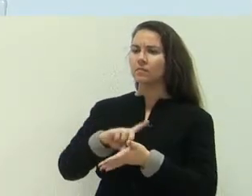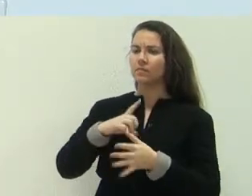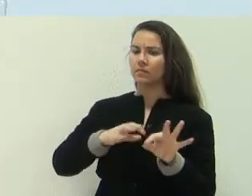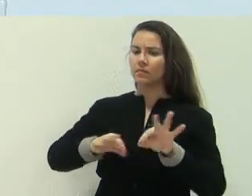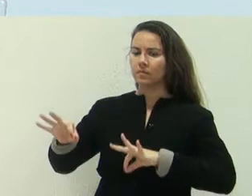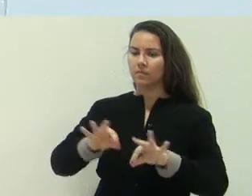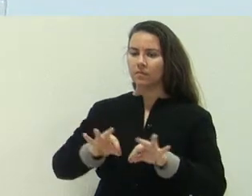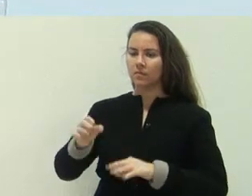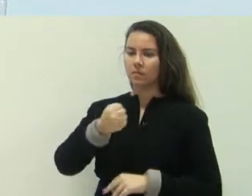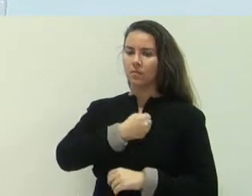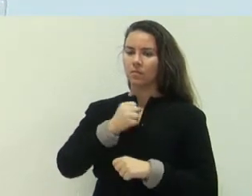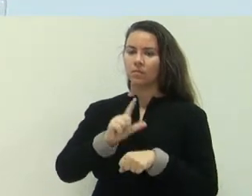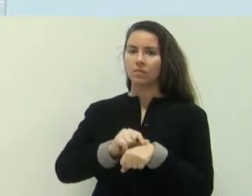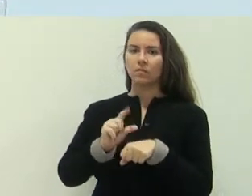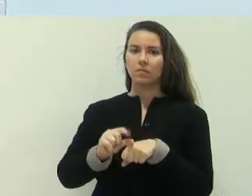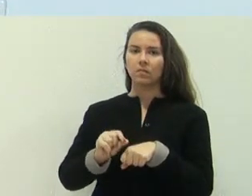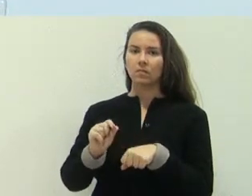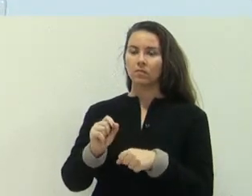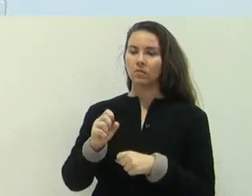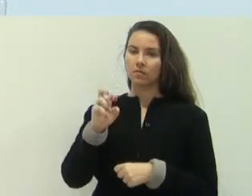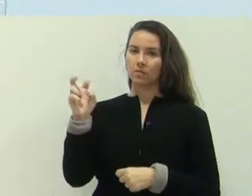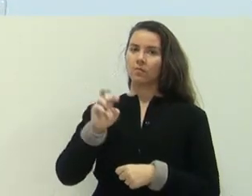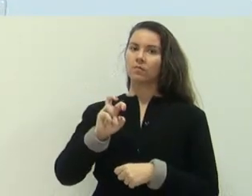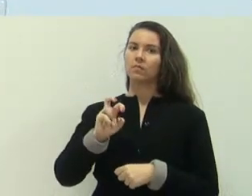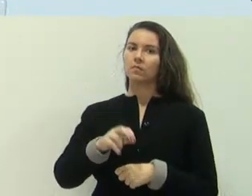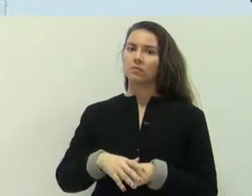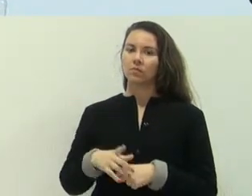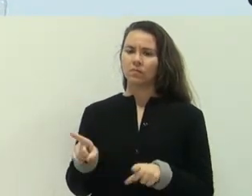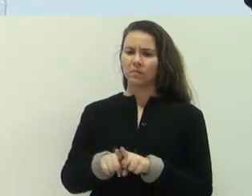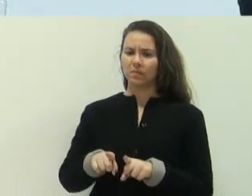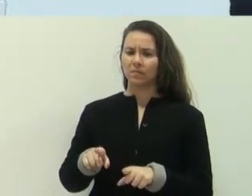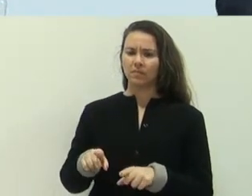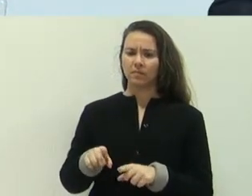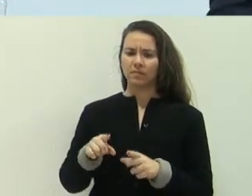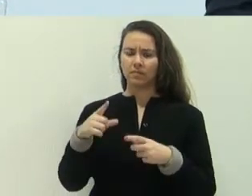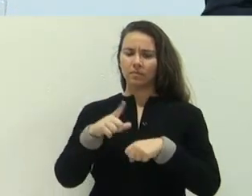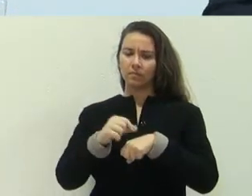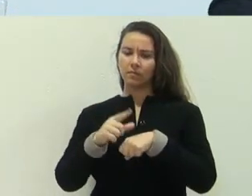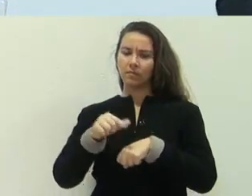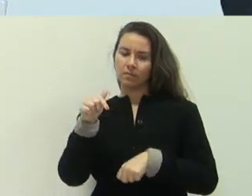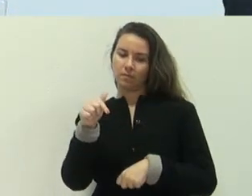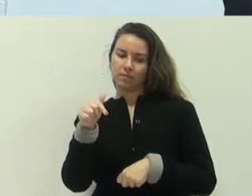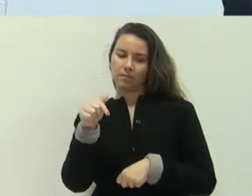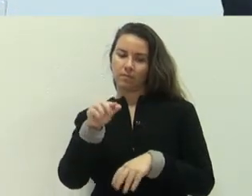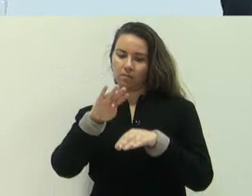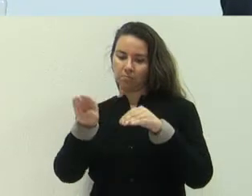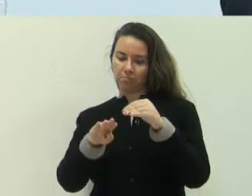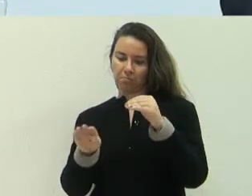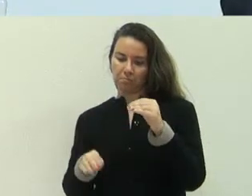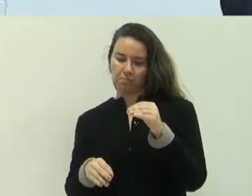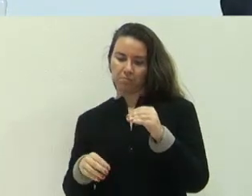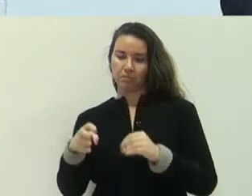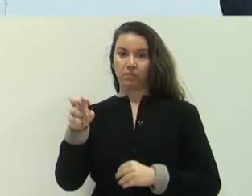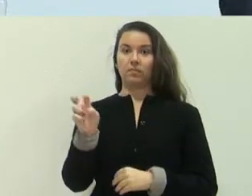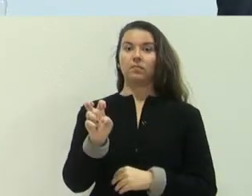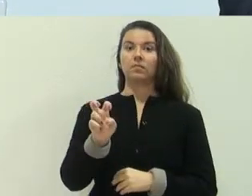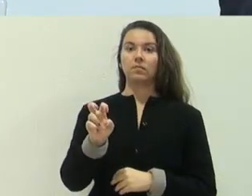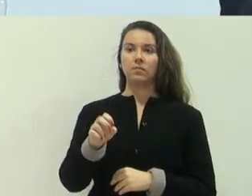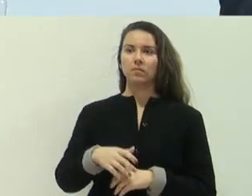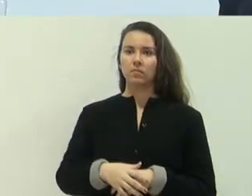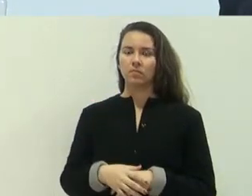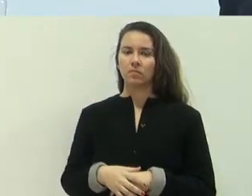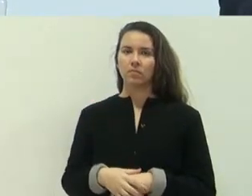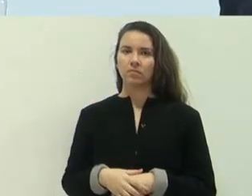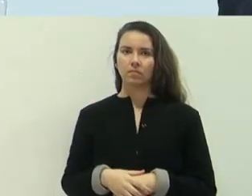5º, se eu não me engano, é, doutora Elaine? O artigo 7º, parágrafo 5º, a expressão contida no inciso